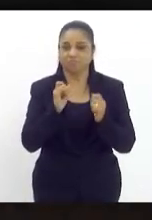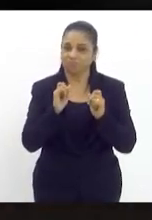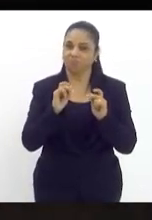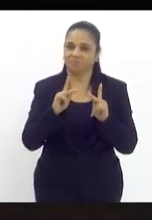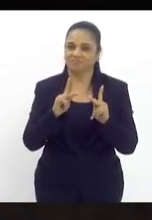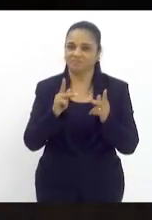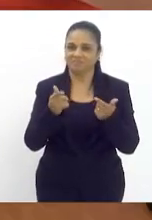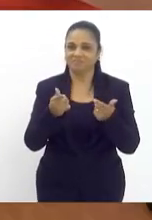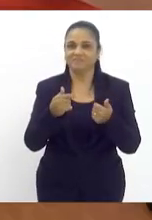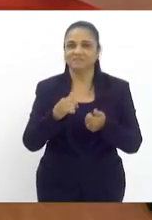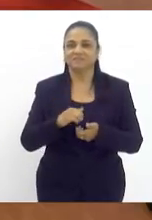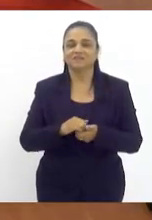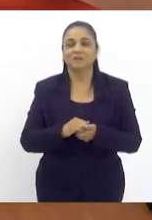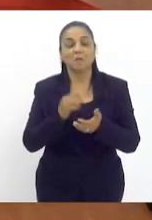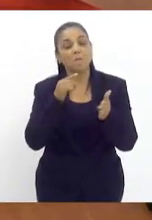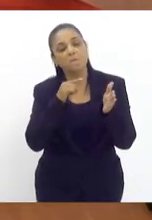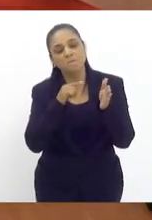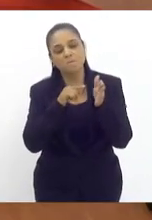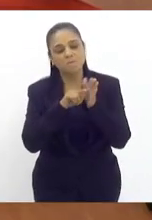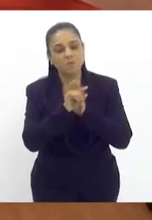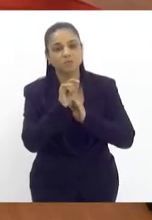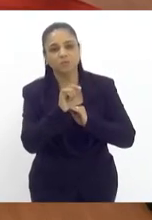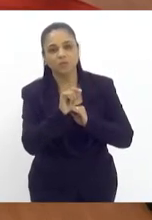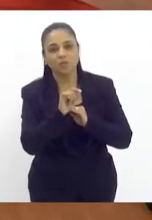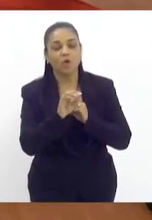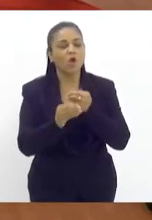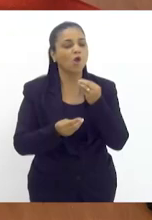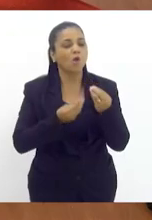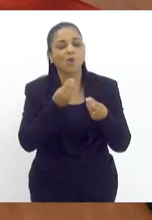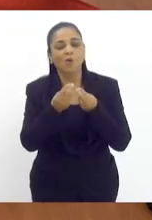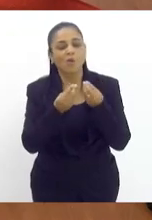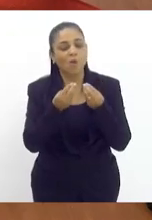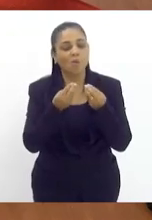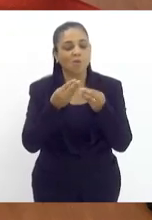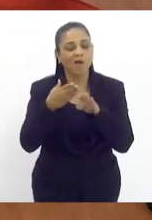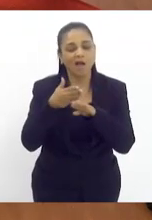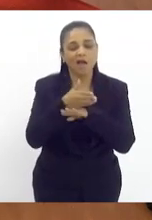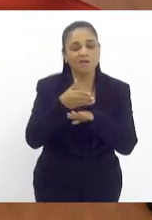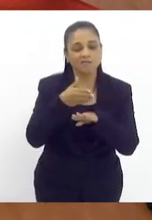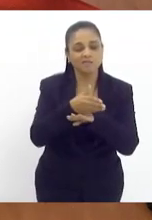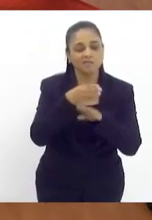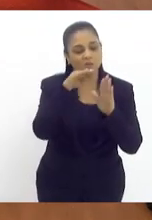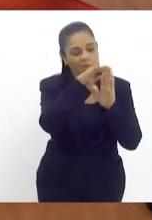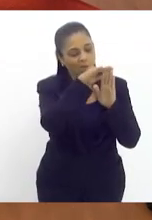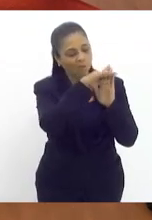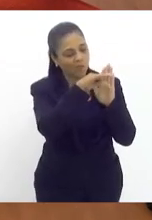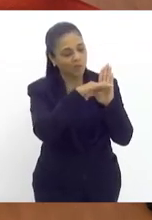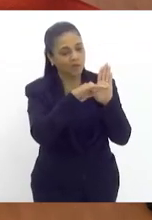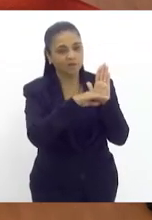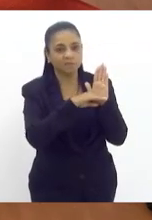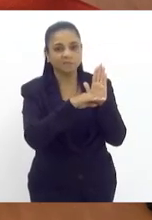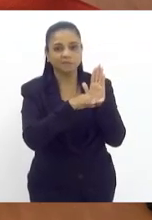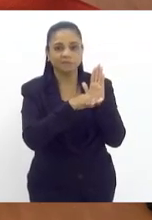Tá. Alguém perguntou como podemos ter acesso aos programas mencionados.